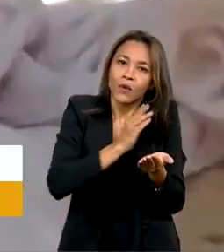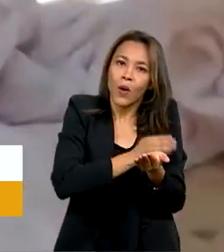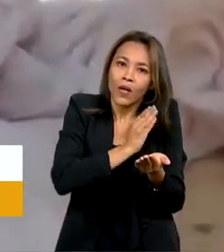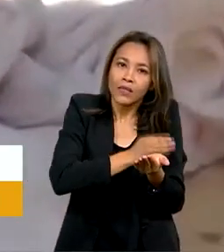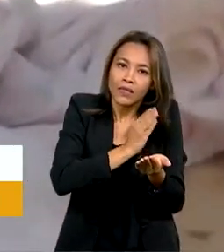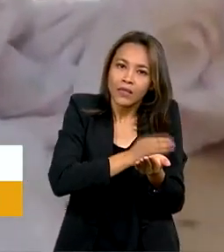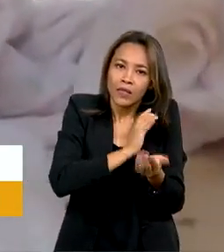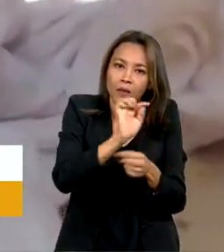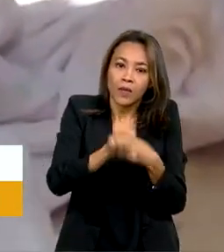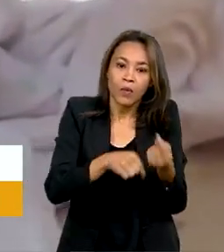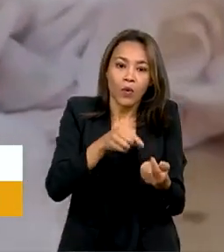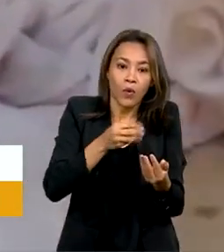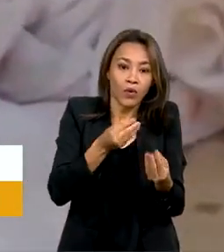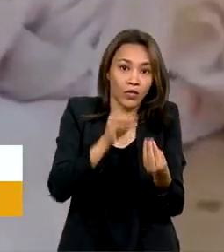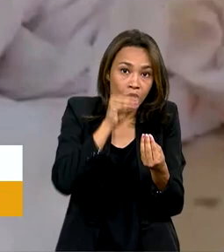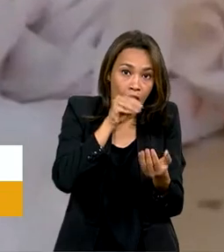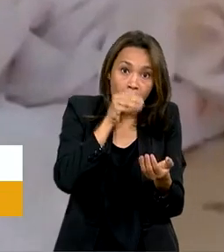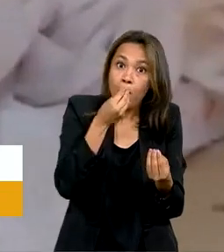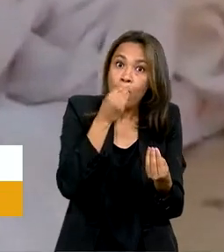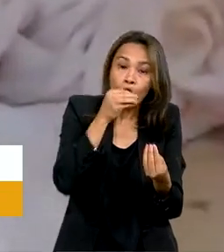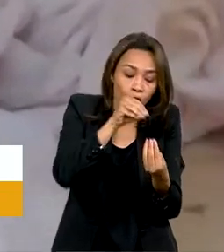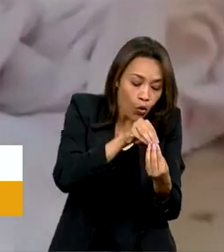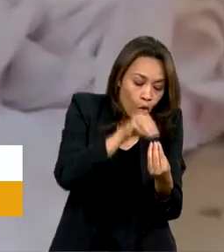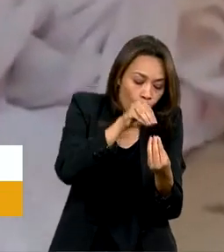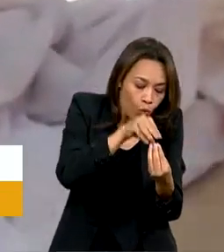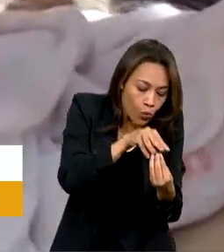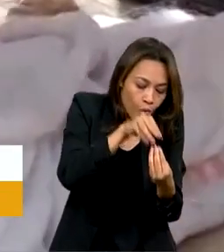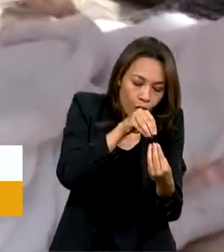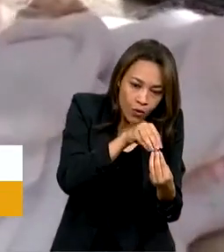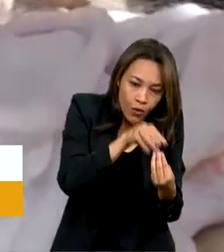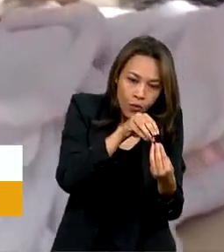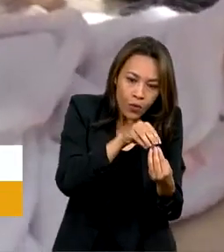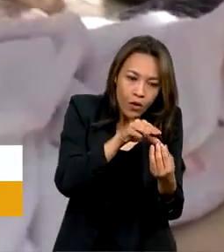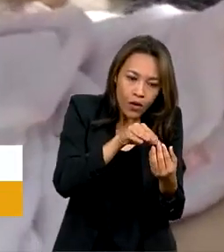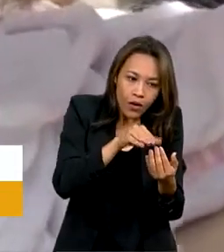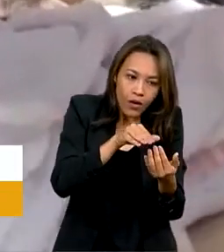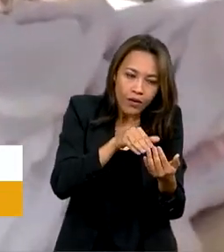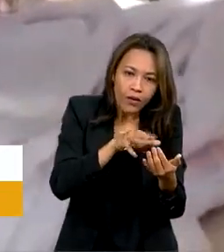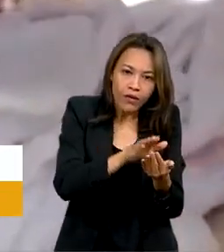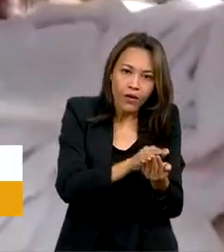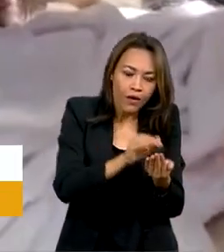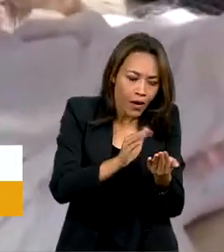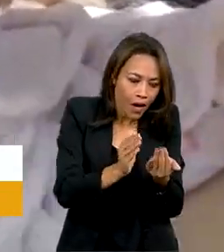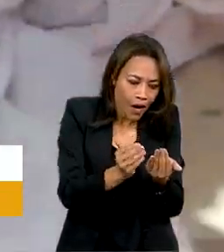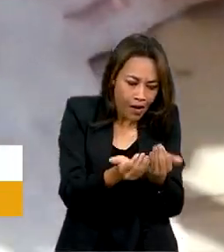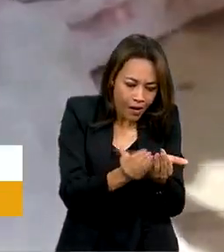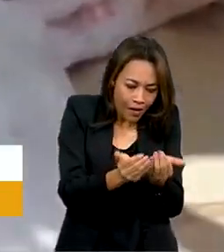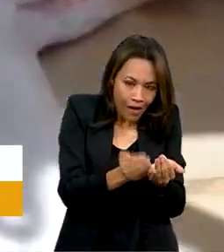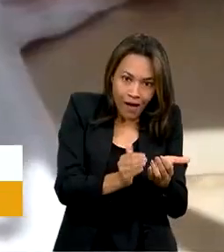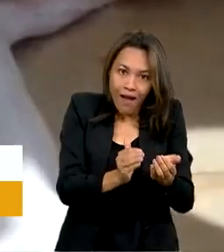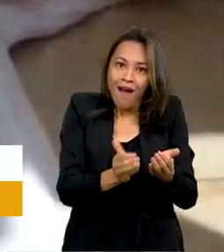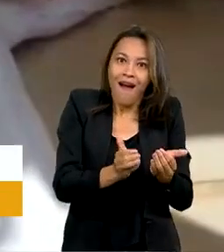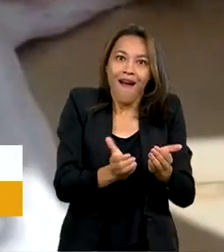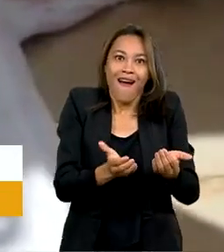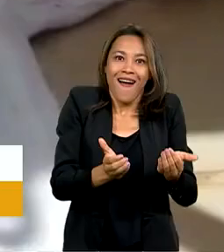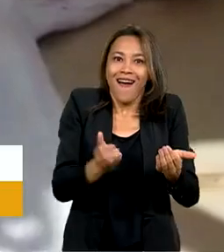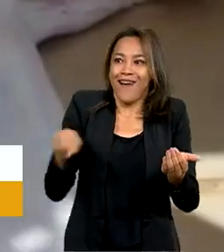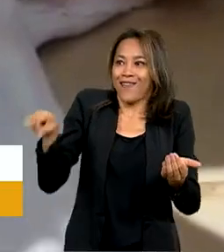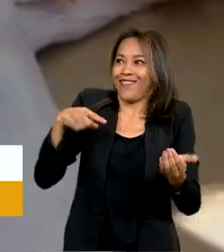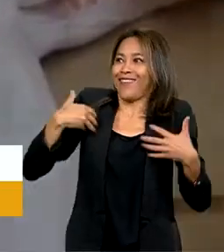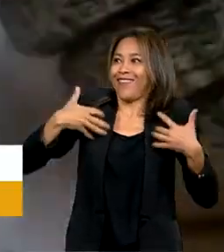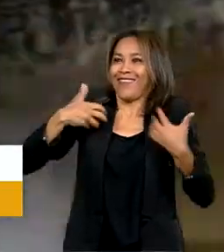bombeiro começa a fazer respiração boca a boca e, aos poucos, o filhote começa a se mexer. A equipe